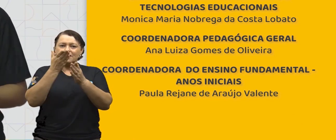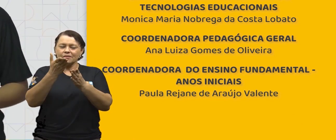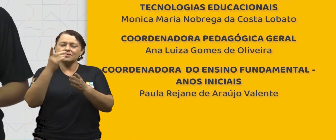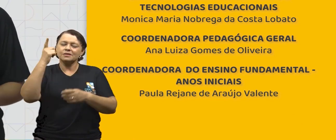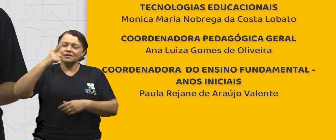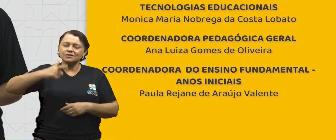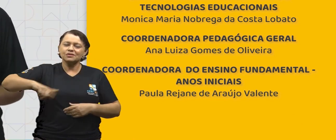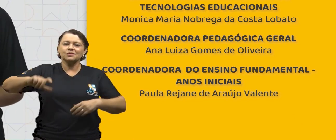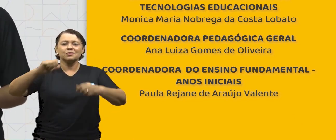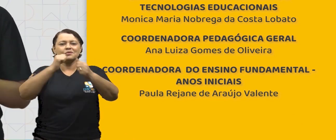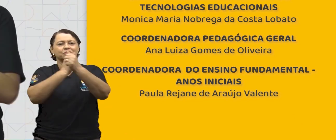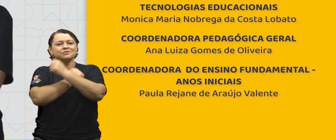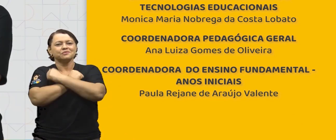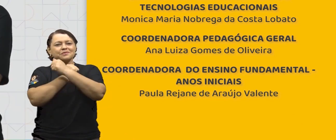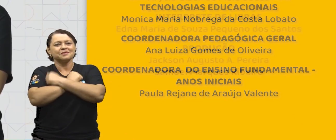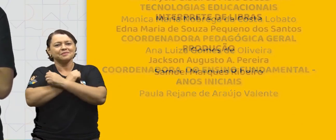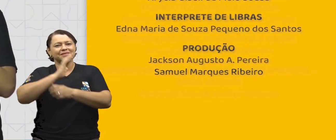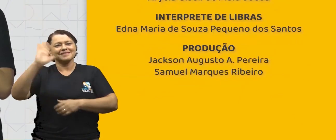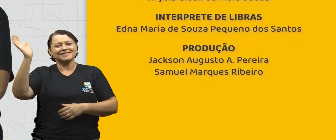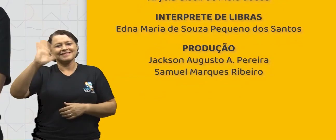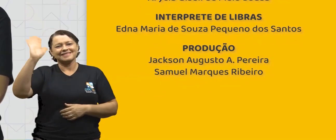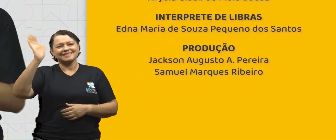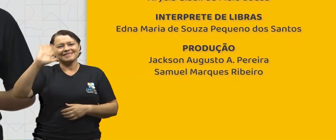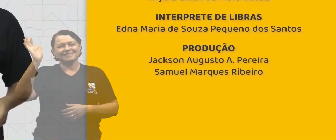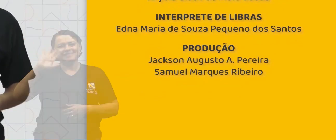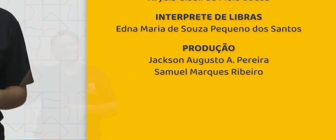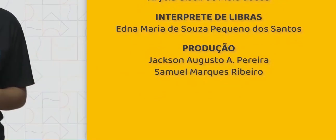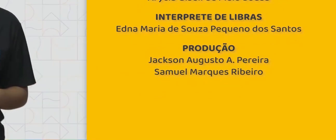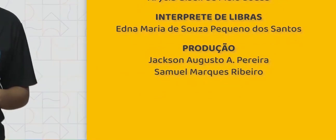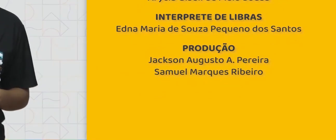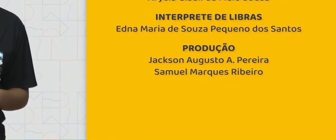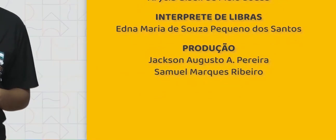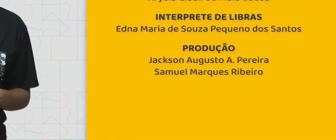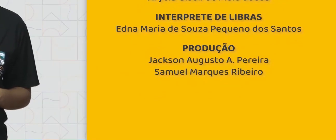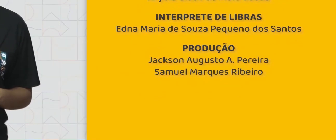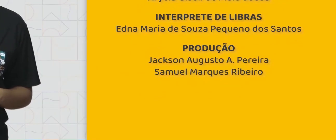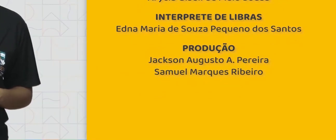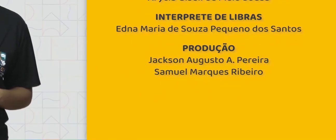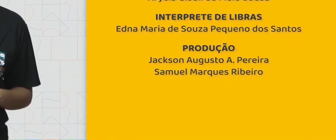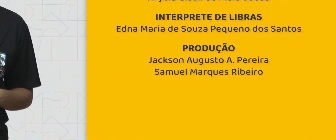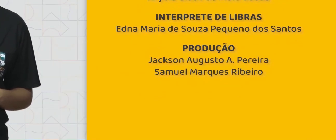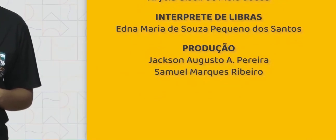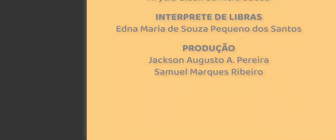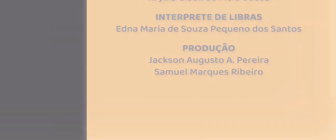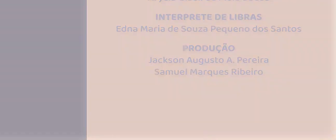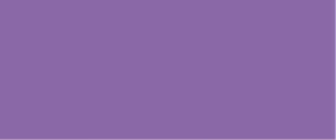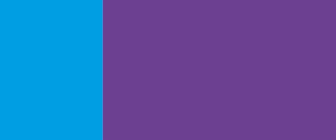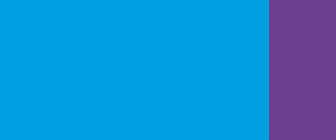Espero vê-lo novamente. Um abraço bem apertado e até a próxima aula!